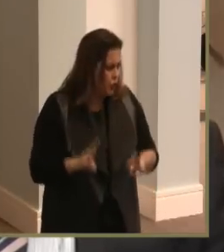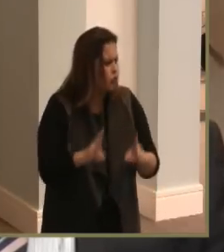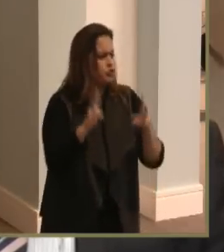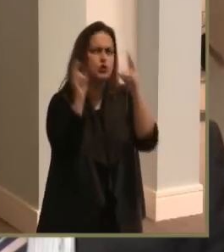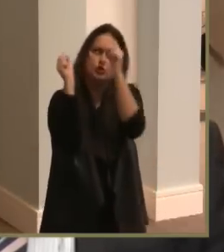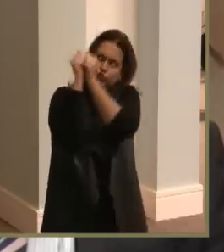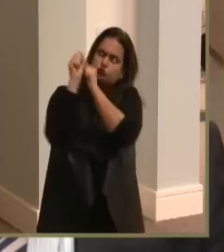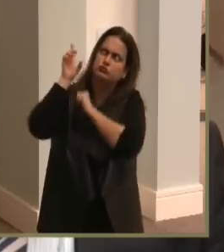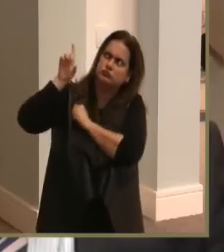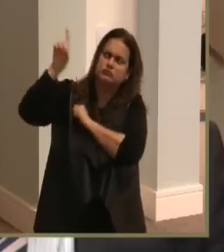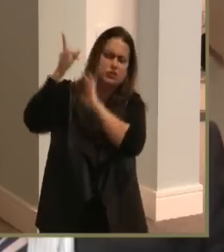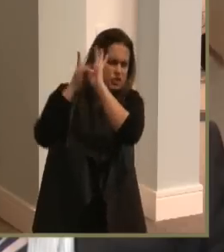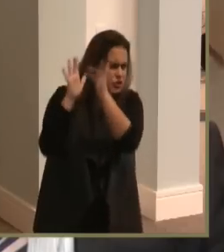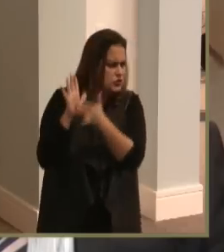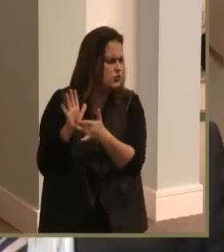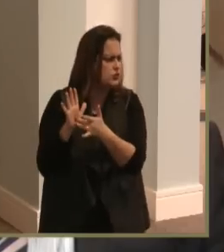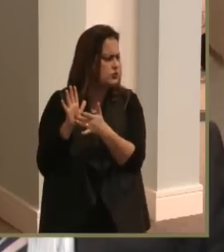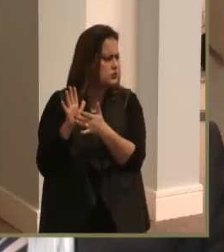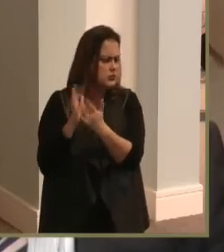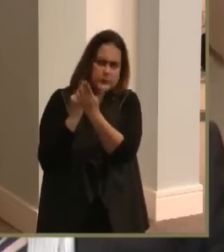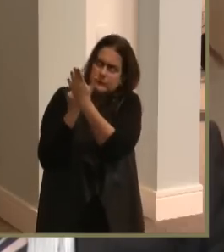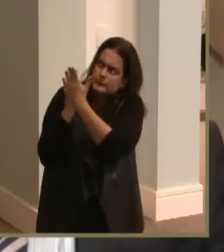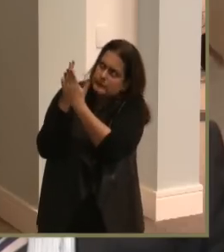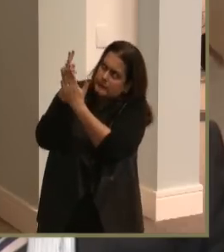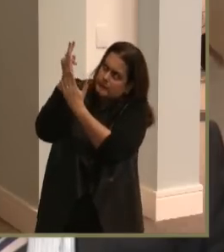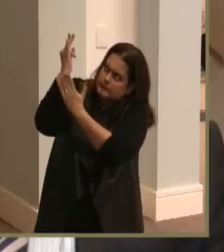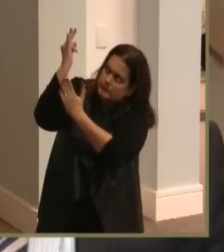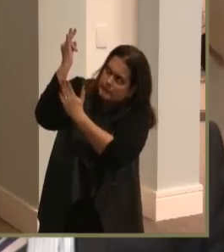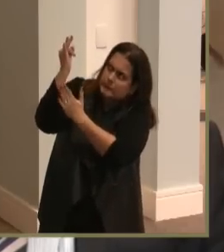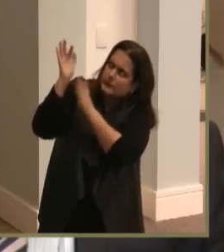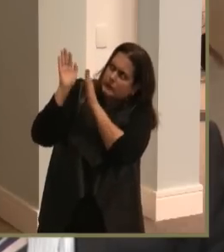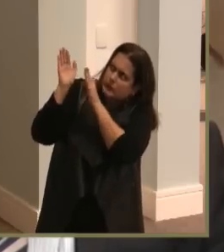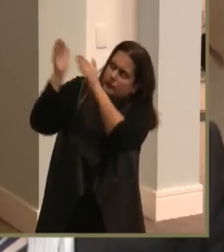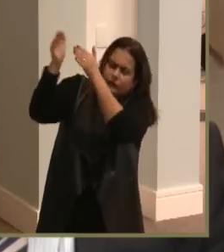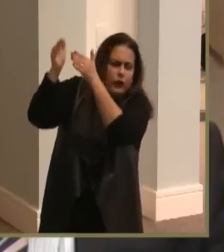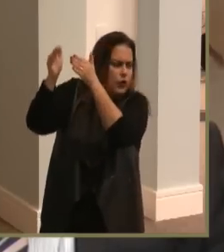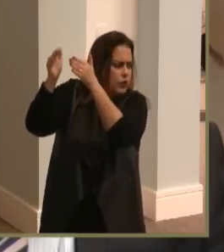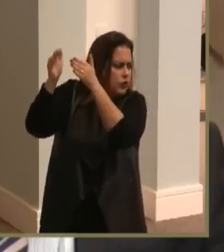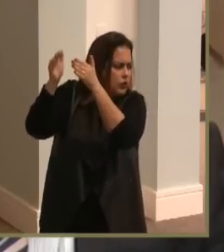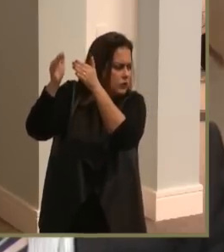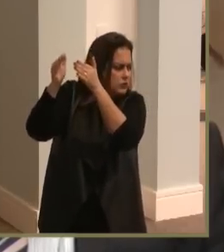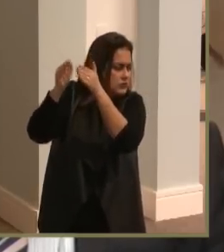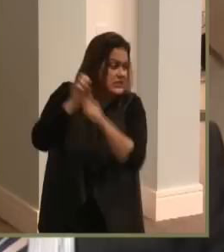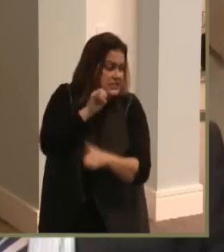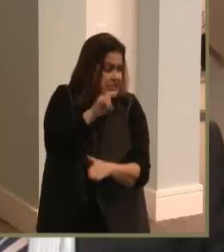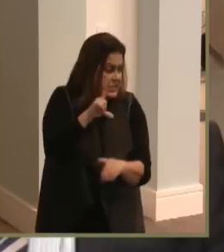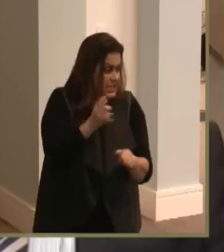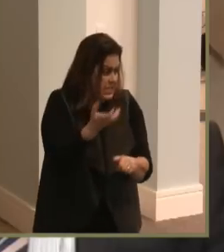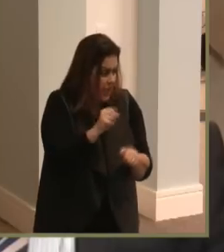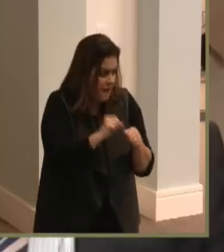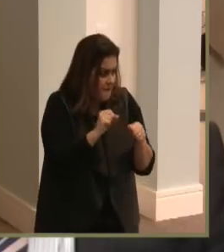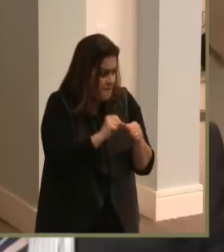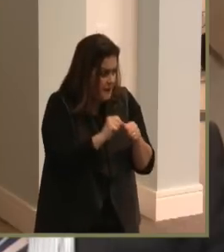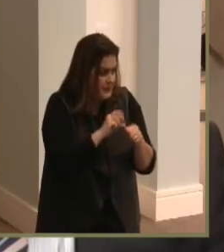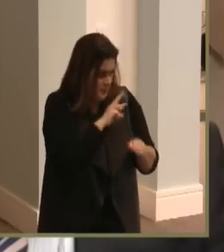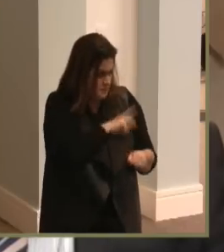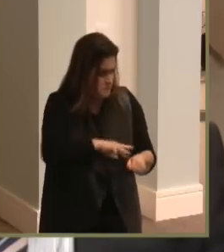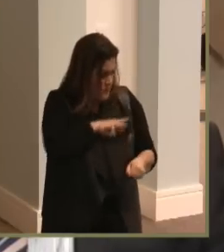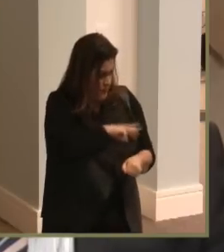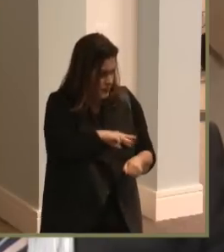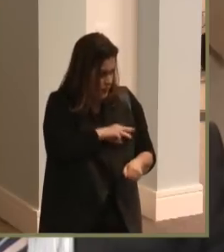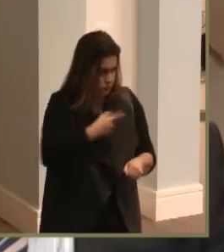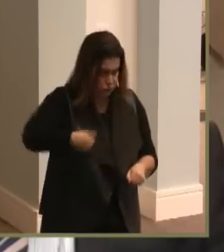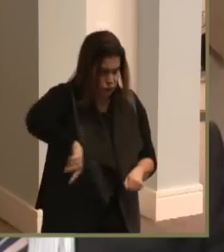Sua palavra, precisamos permanecer em nosso propósito, permanecer em nossos valores. Se nós queremos realizar a obra missionária em